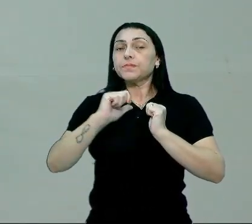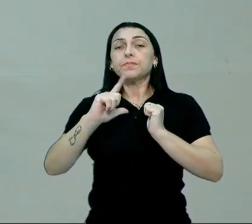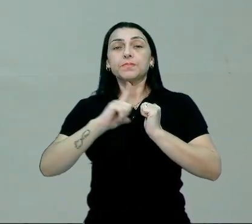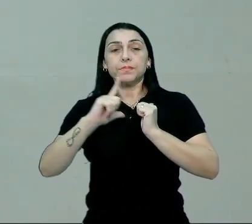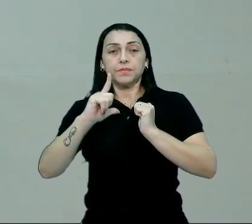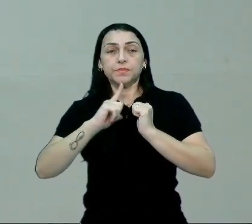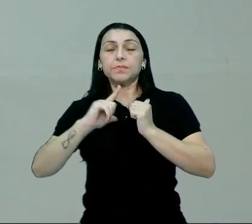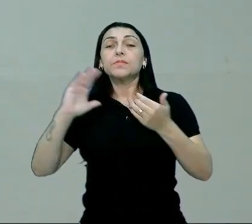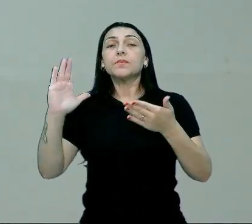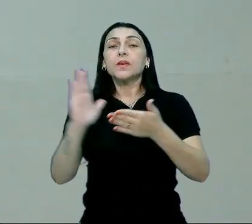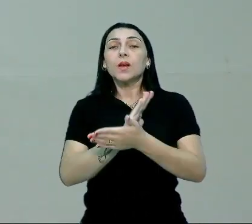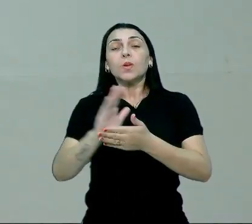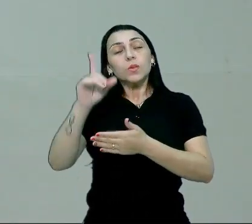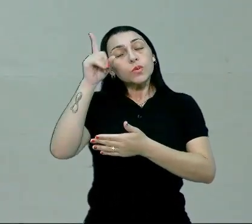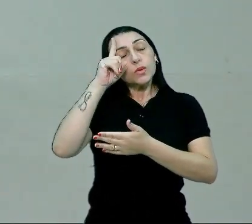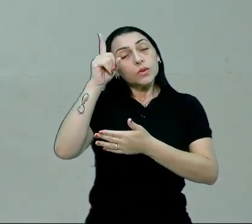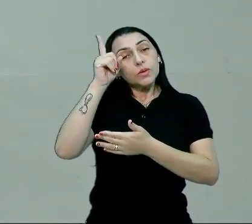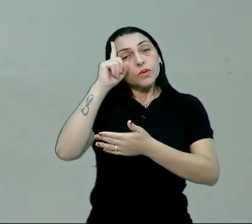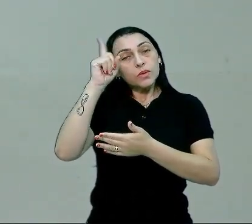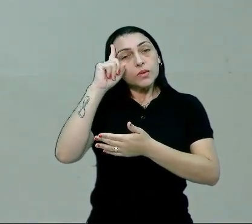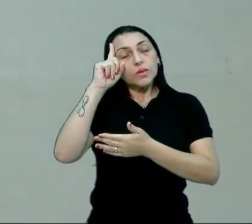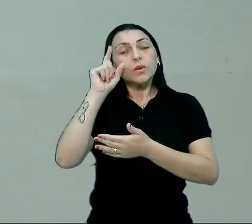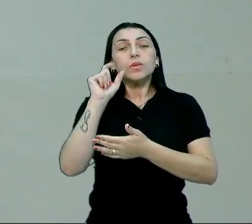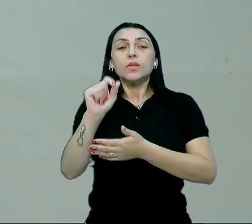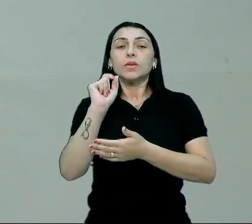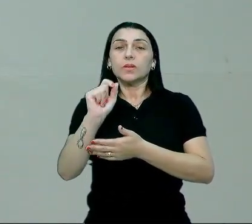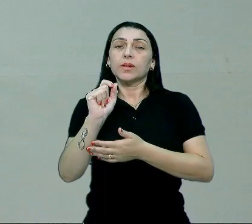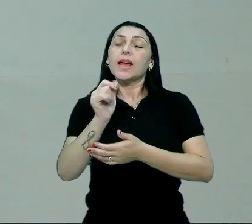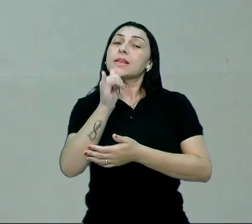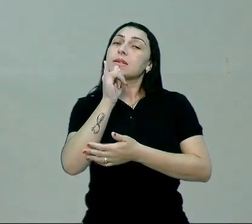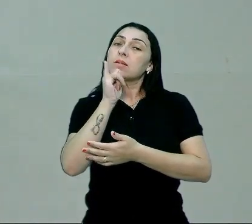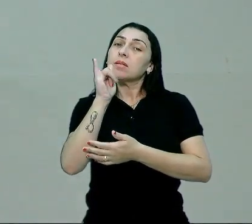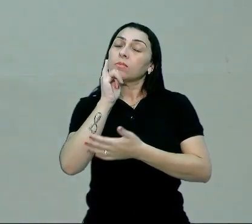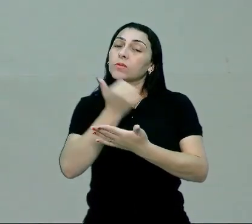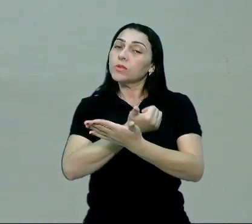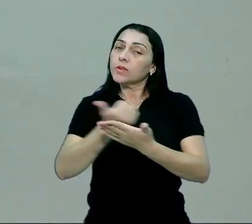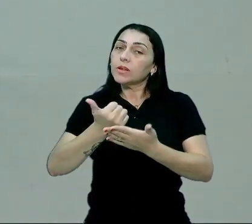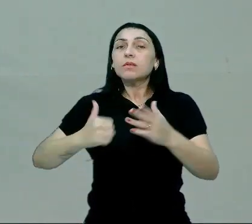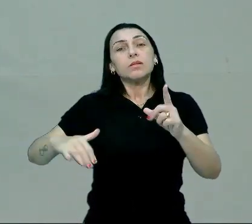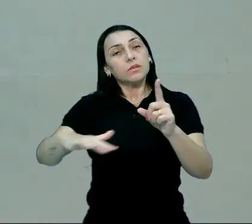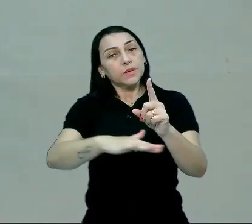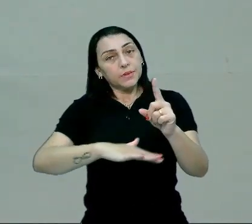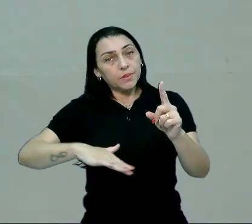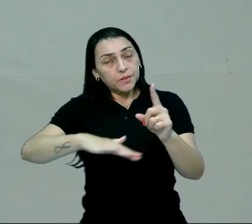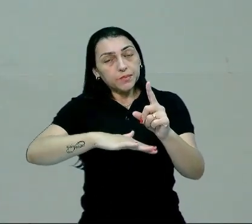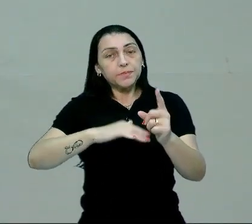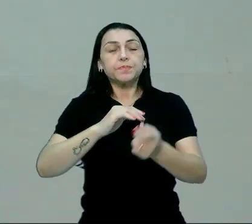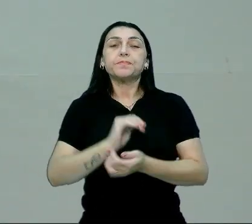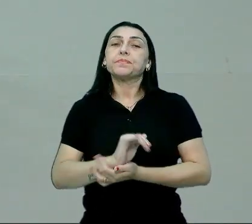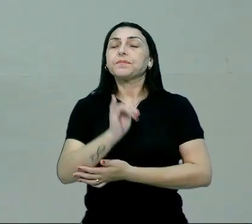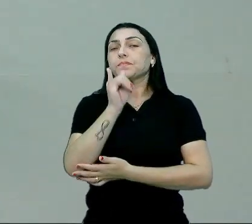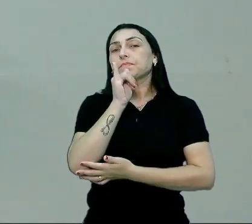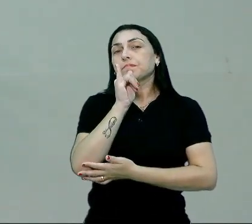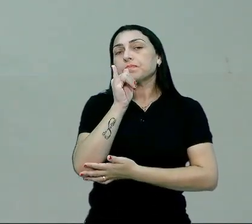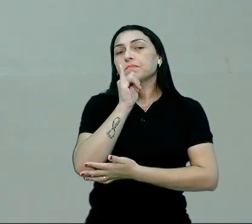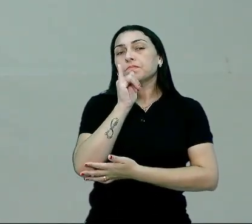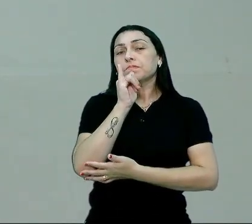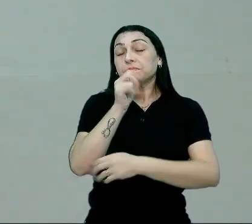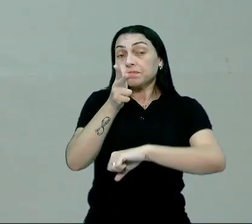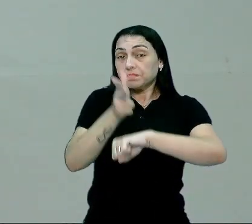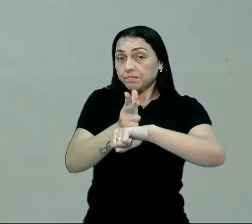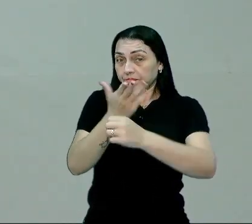nós temos ao longo do dia, eles são exemplos de ação social. né? Então, por exemplo,